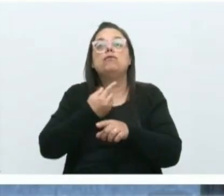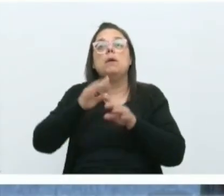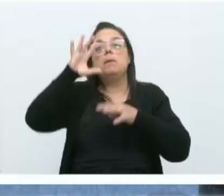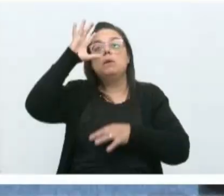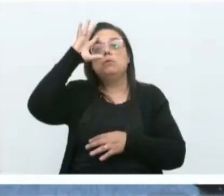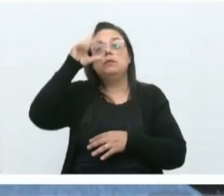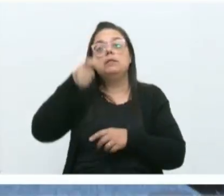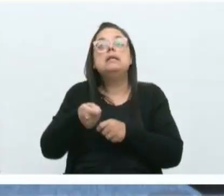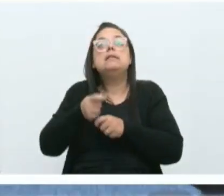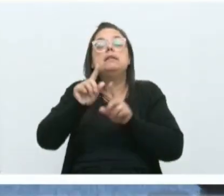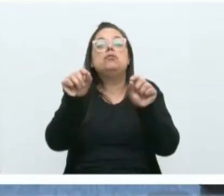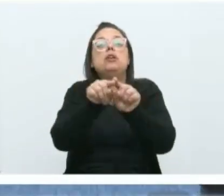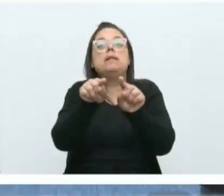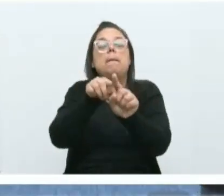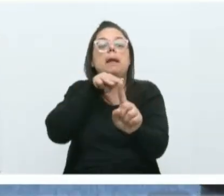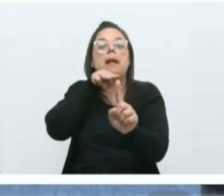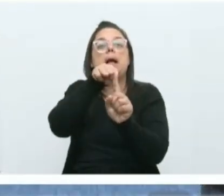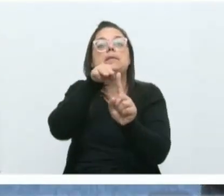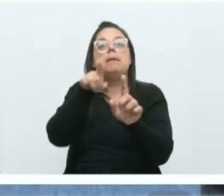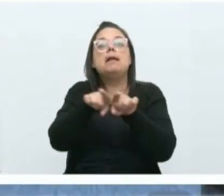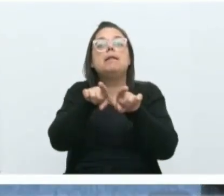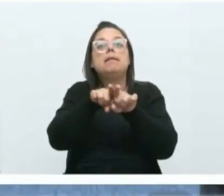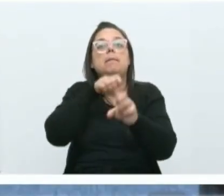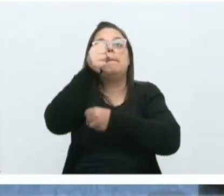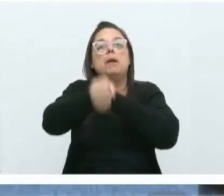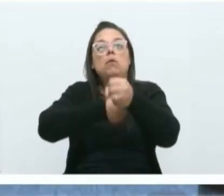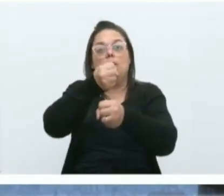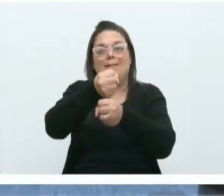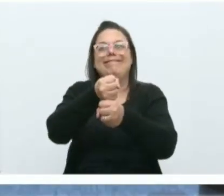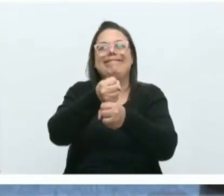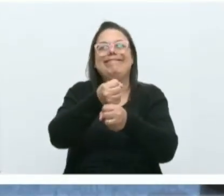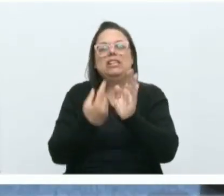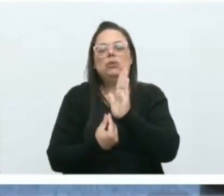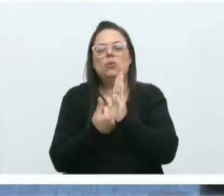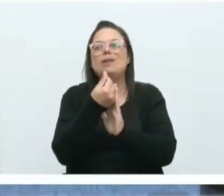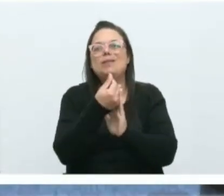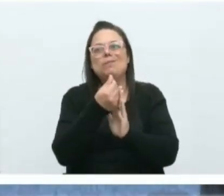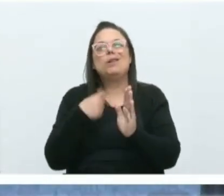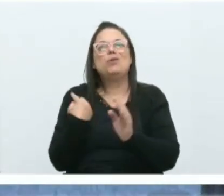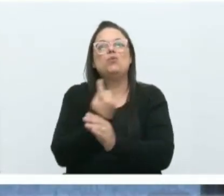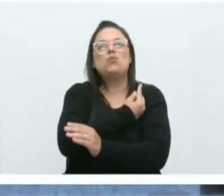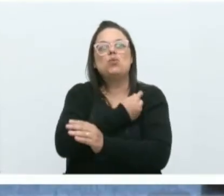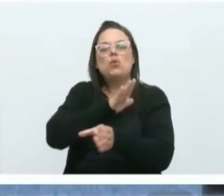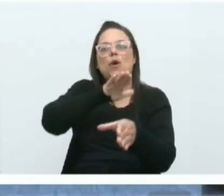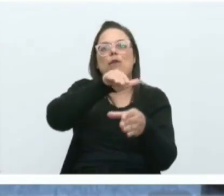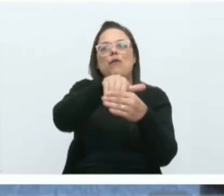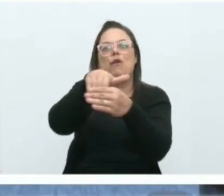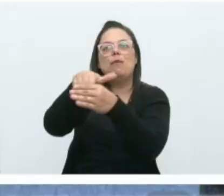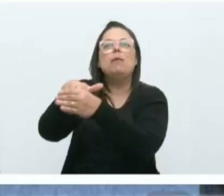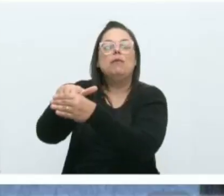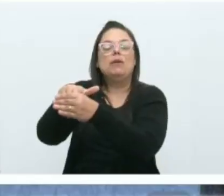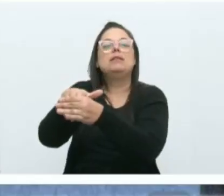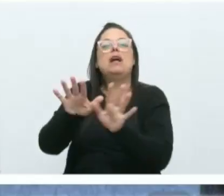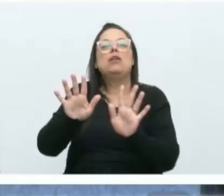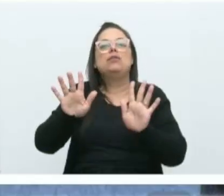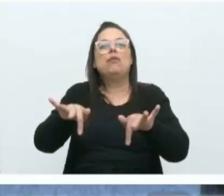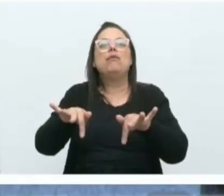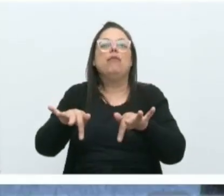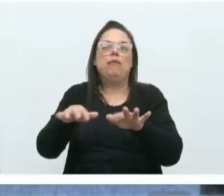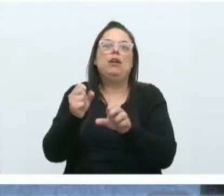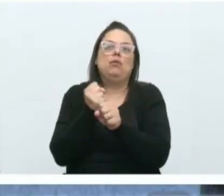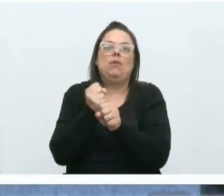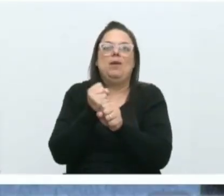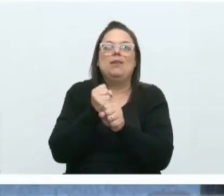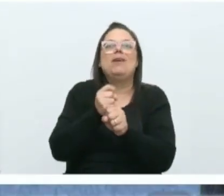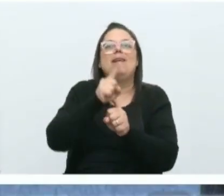as metas e as ações para o ano seguinte, né, do orçamento que a gente vai votar no final do ano, que é a LOA. Então, eu falo